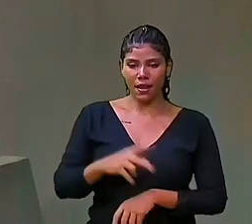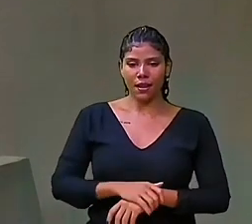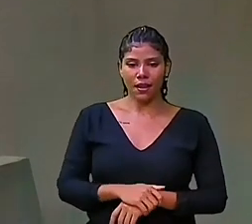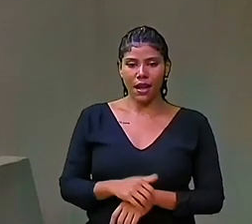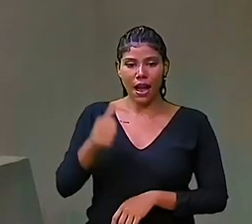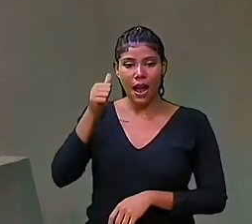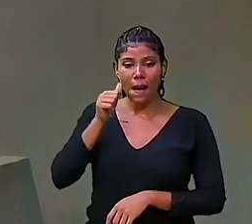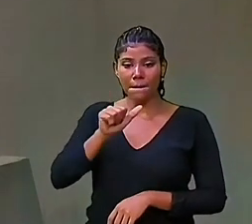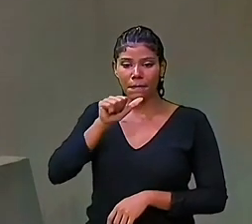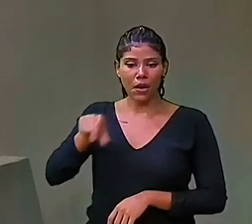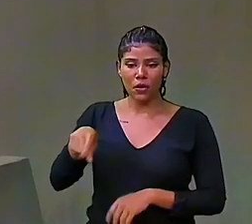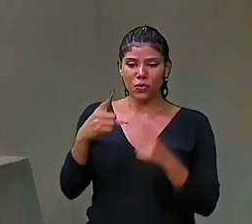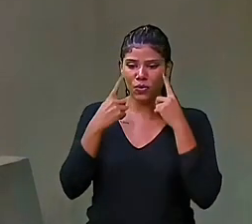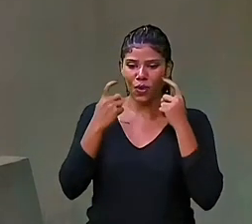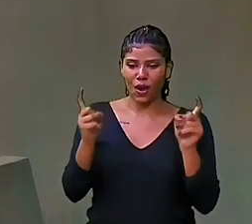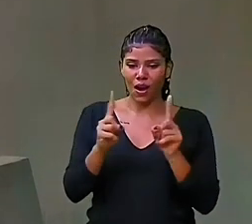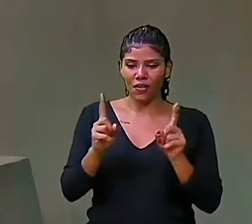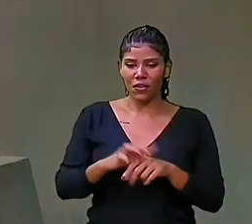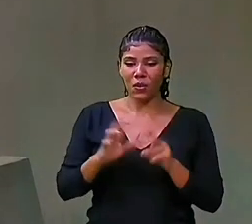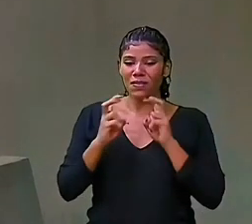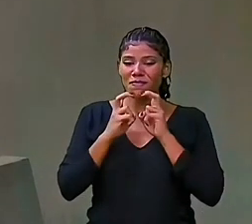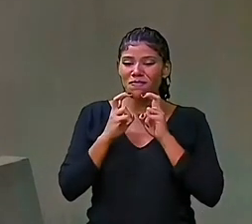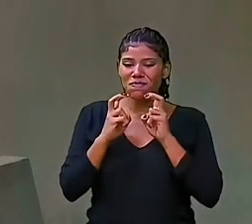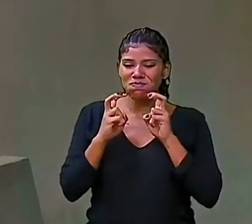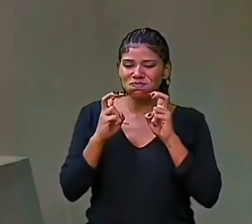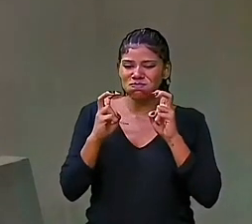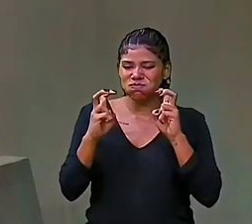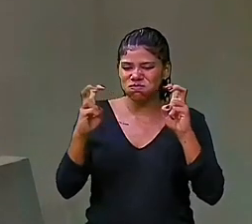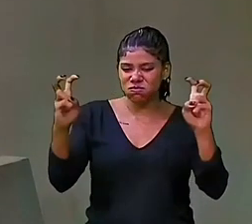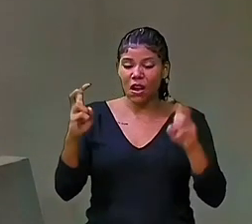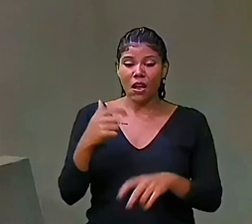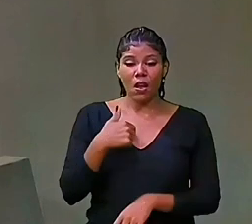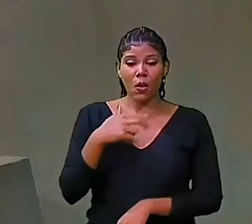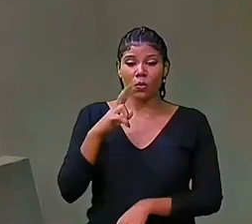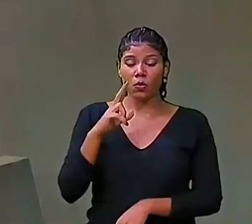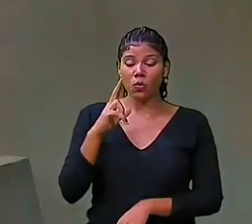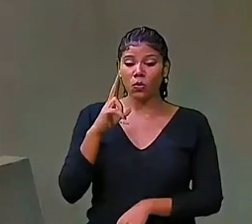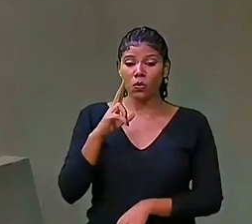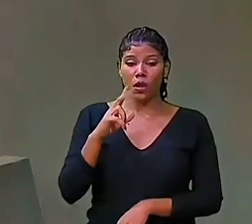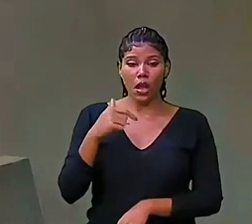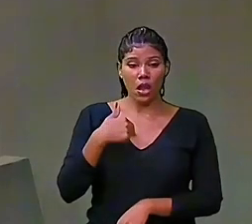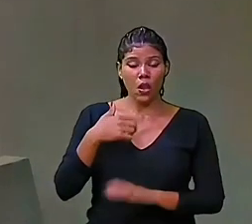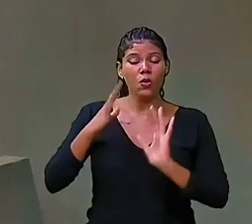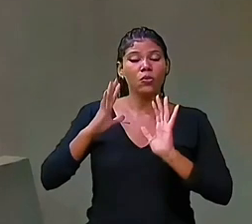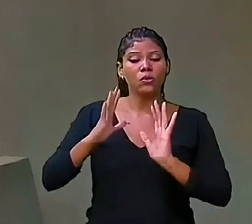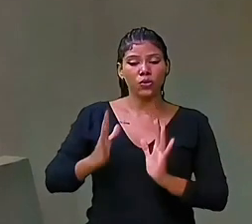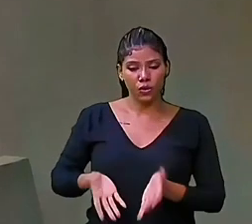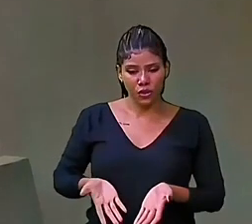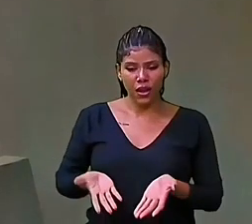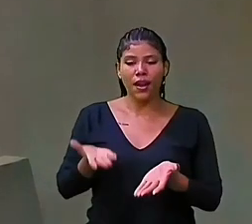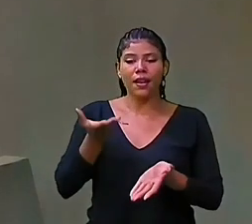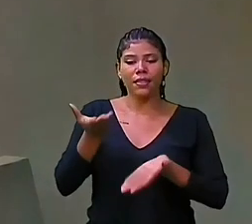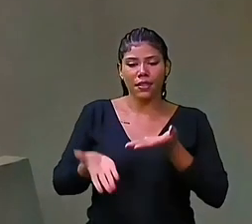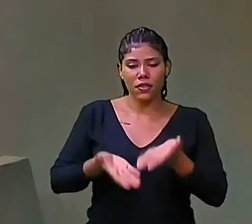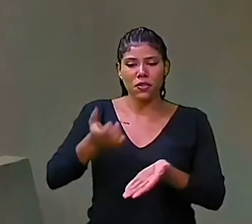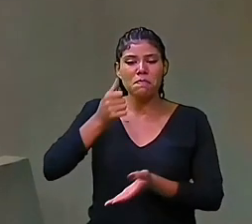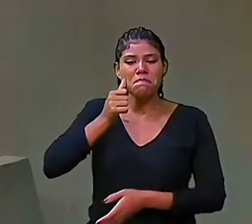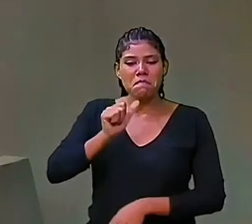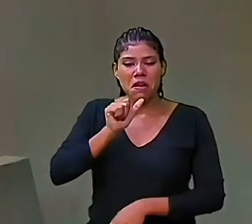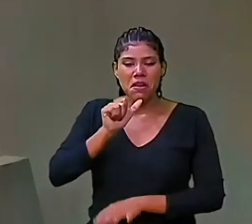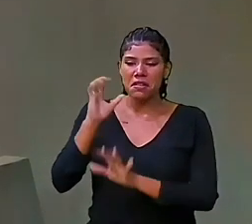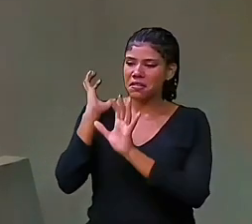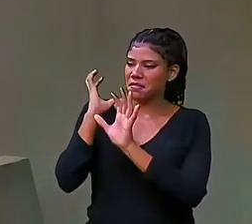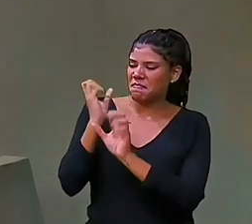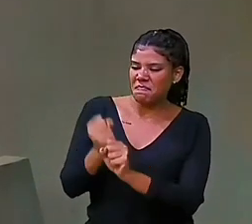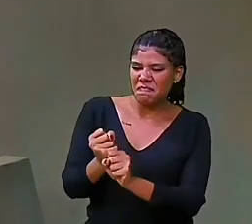dela não chorava, a mãe dela urrava. Eu nunca vi, eu já atendi mães, ao longo dos últimos 30